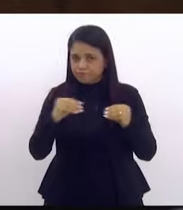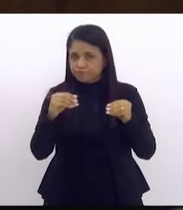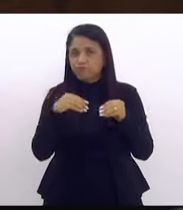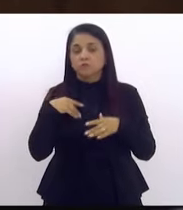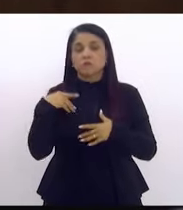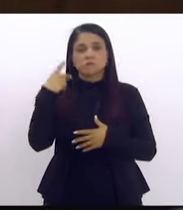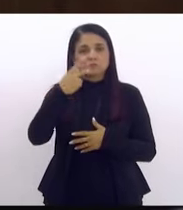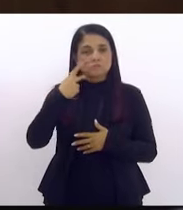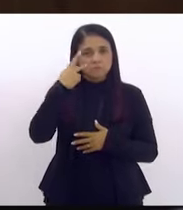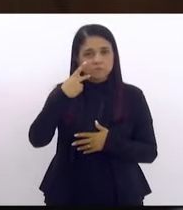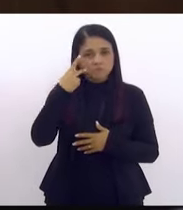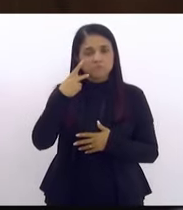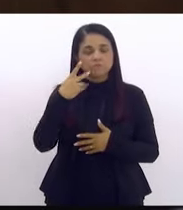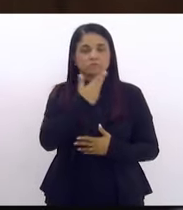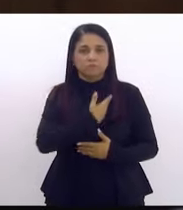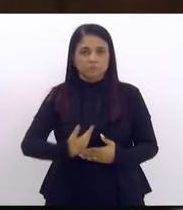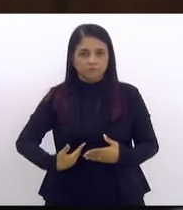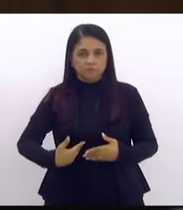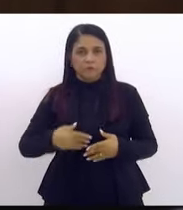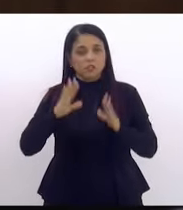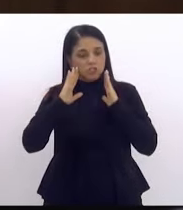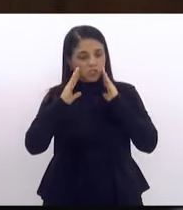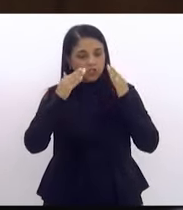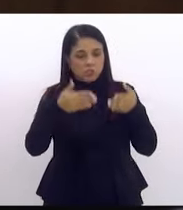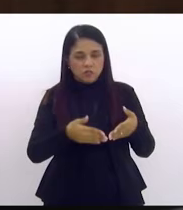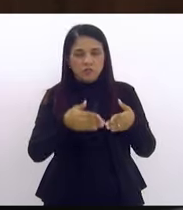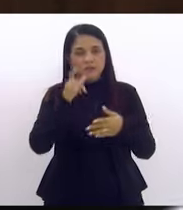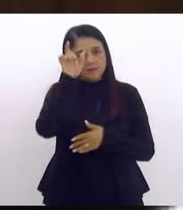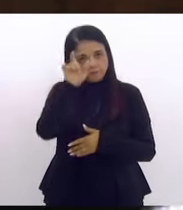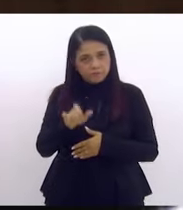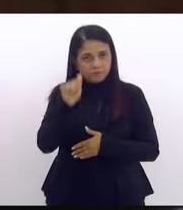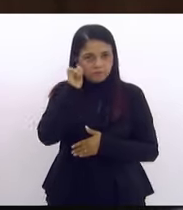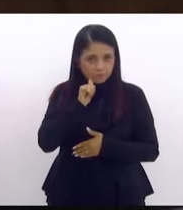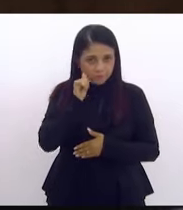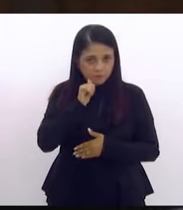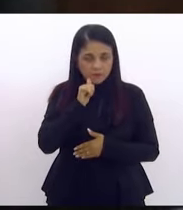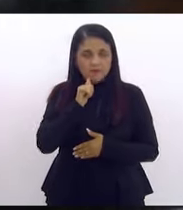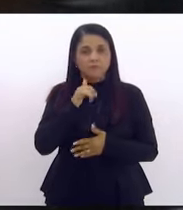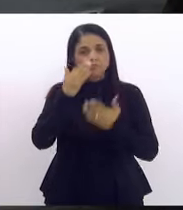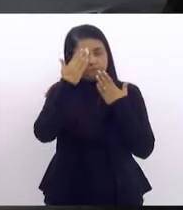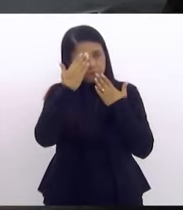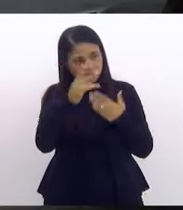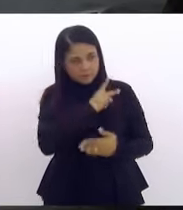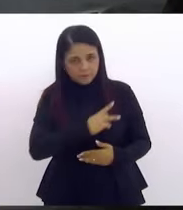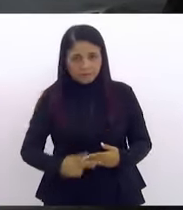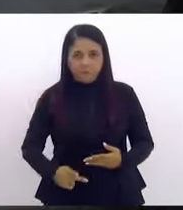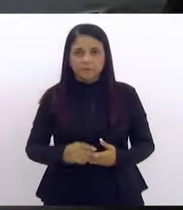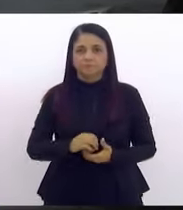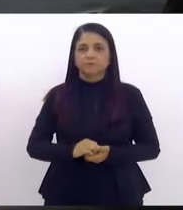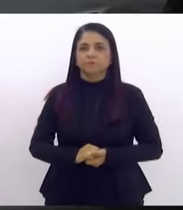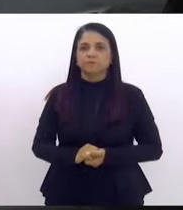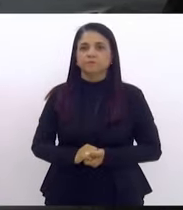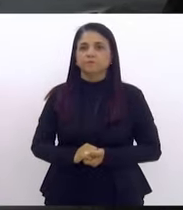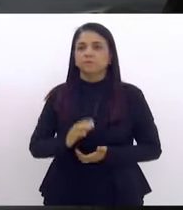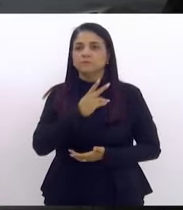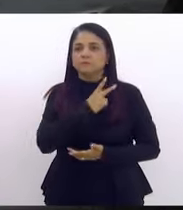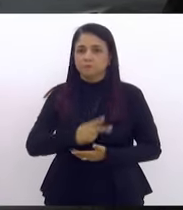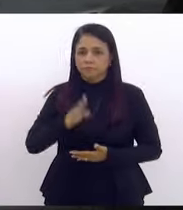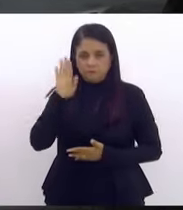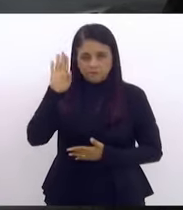políticas públicas direcionadas às nossas mulheres. Muito obrigada, senhor presidente. Presidente.